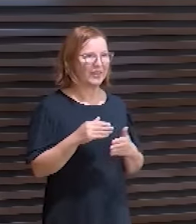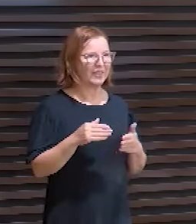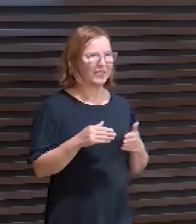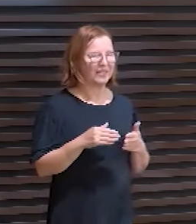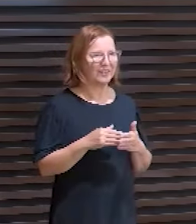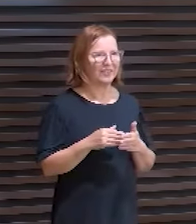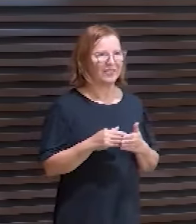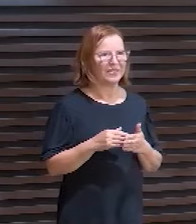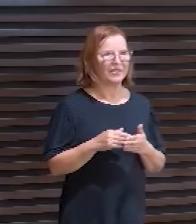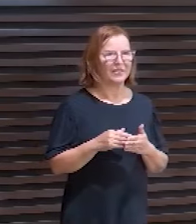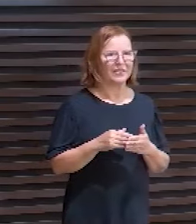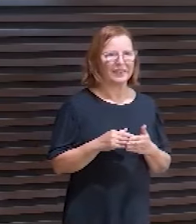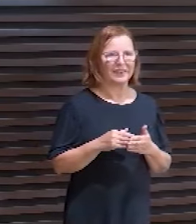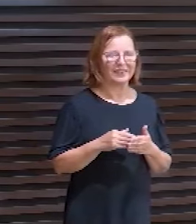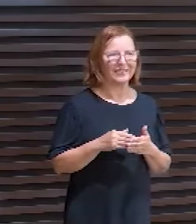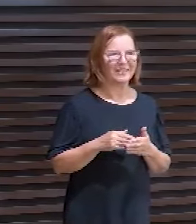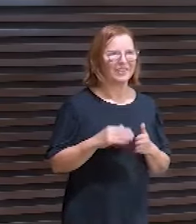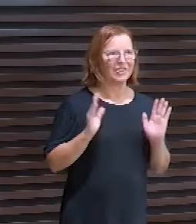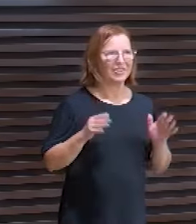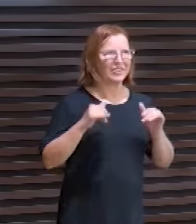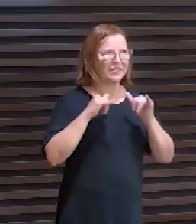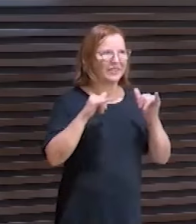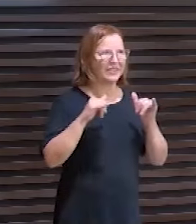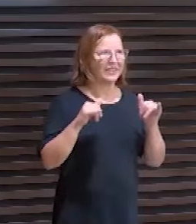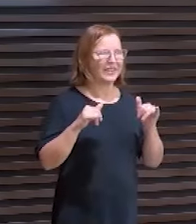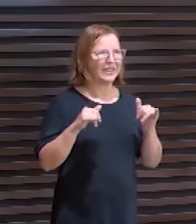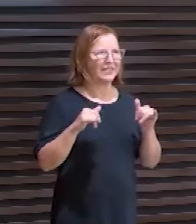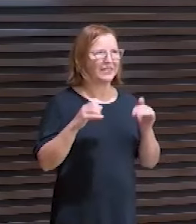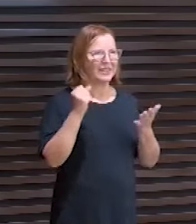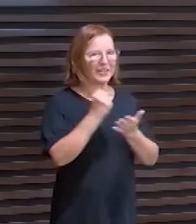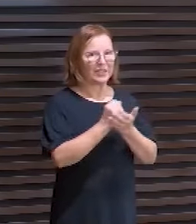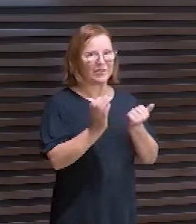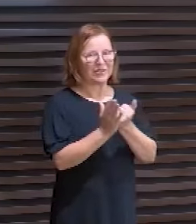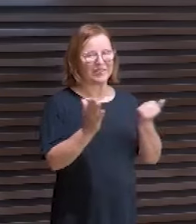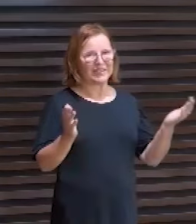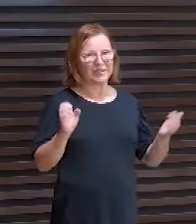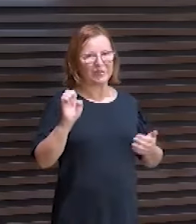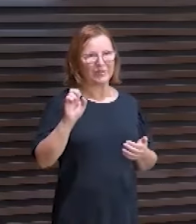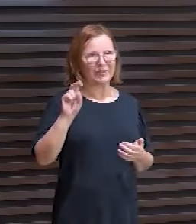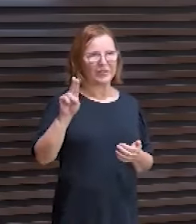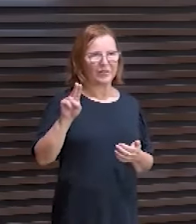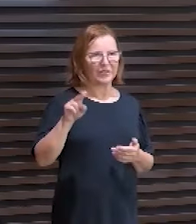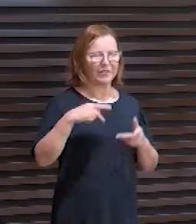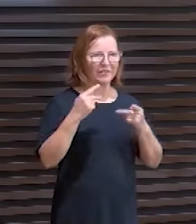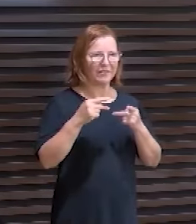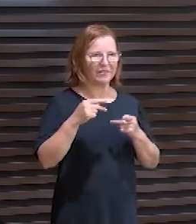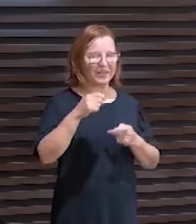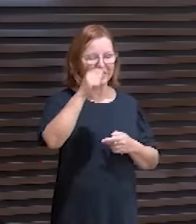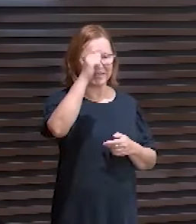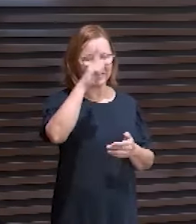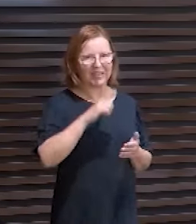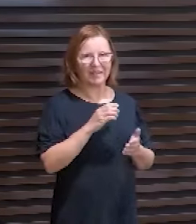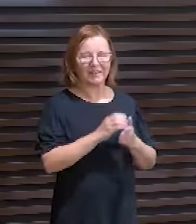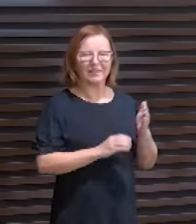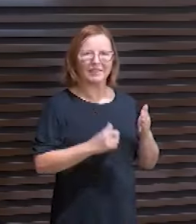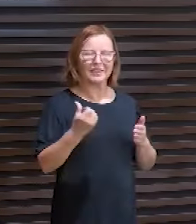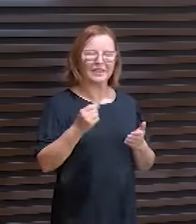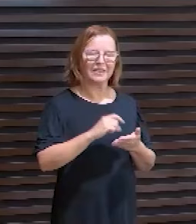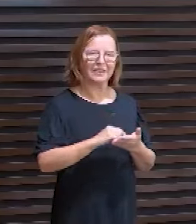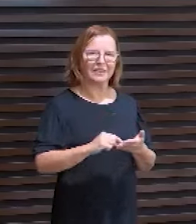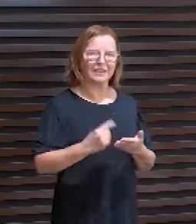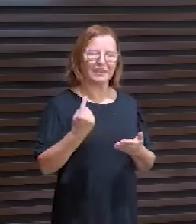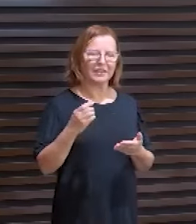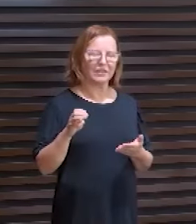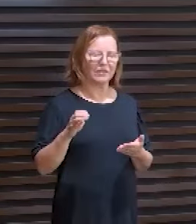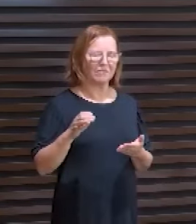falamos sobre a crucificação do Ego que diz lá em Gálatas 6:1 mas longe